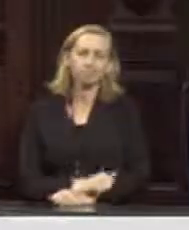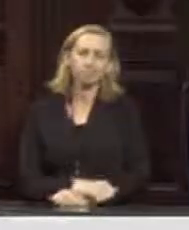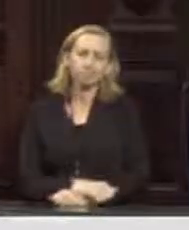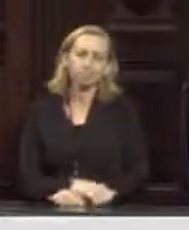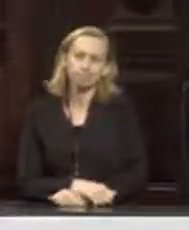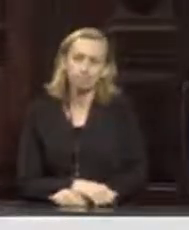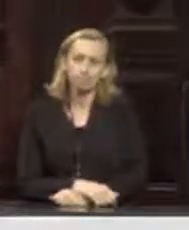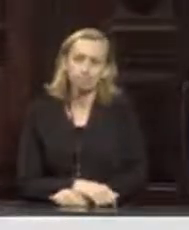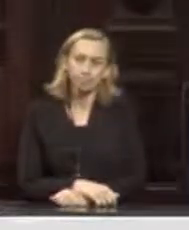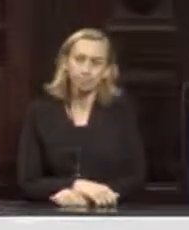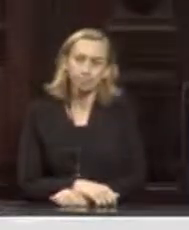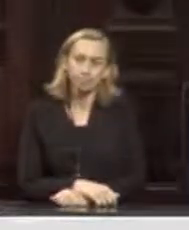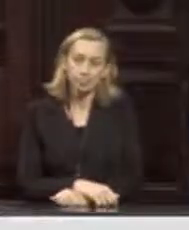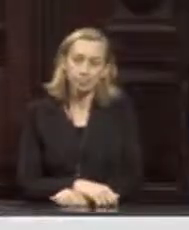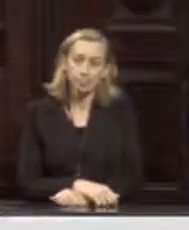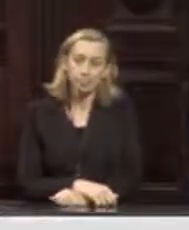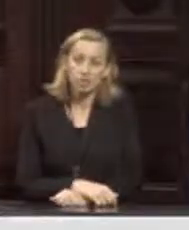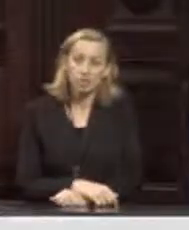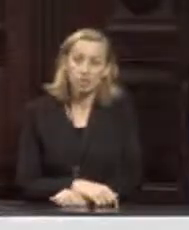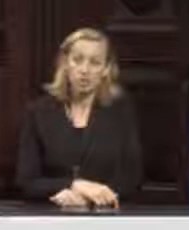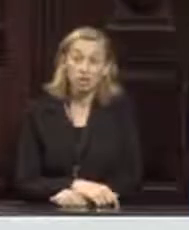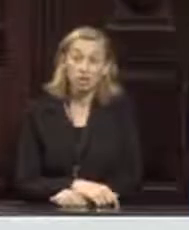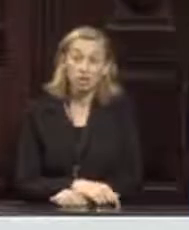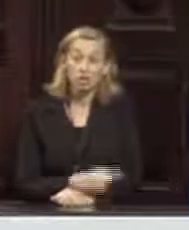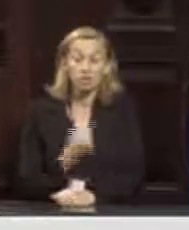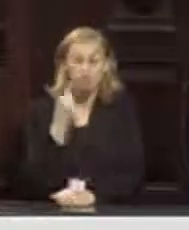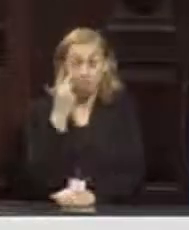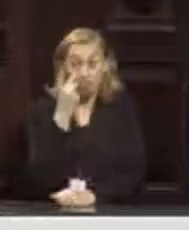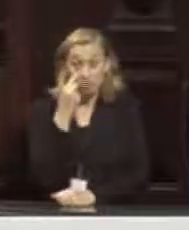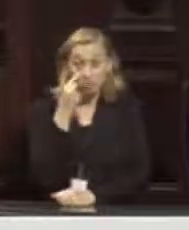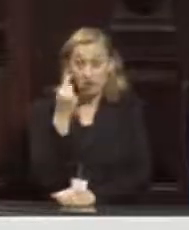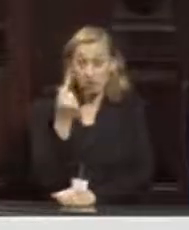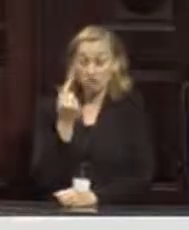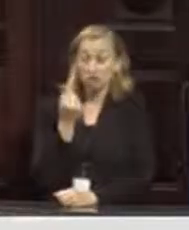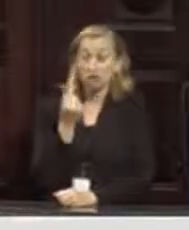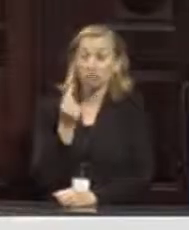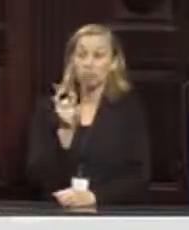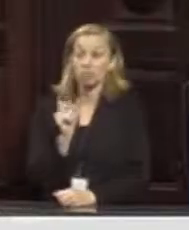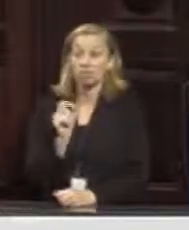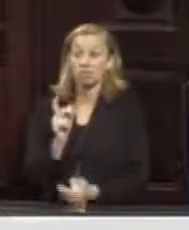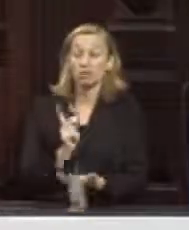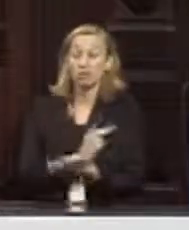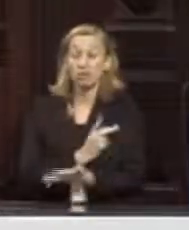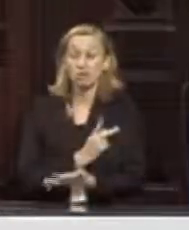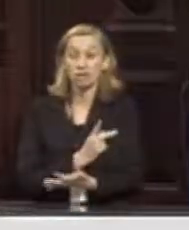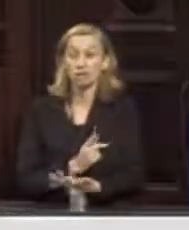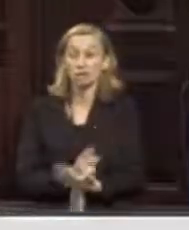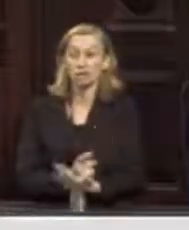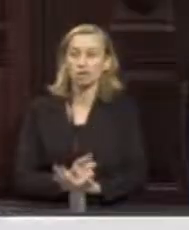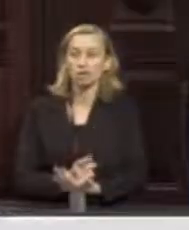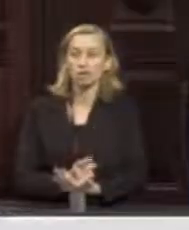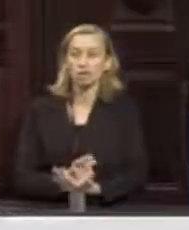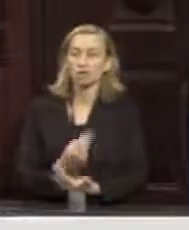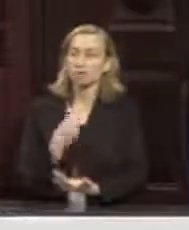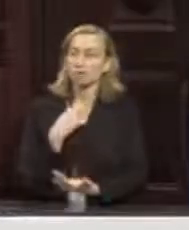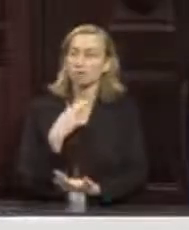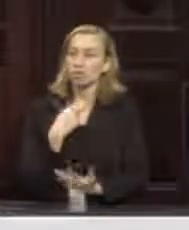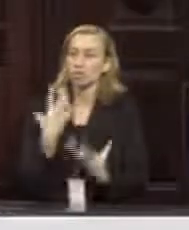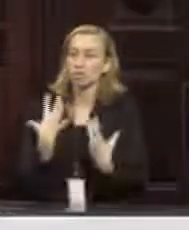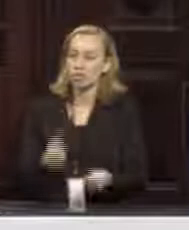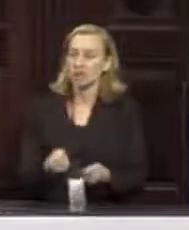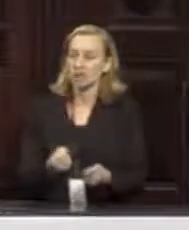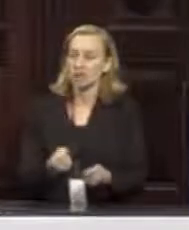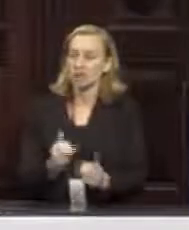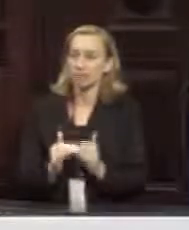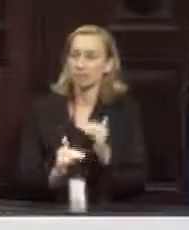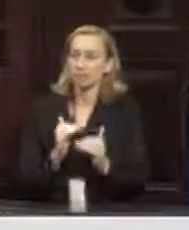e veja o que está acontecendo com essa mensagem. É uma mensagem que não vai contribuir em nada para o